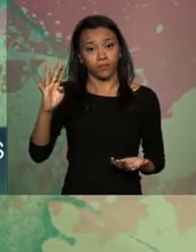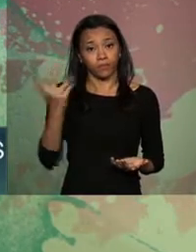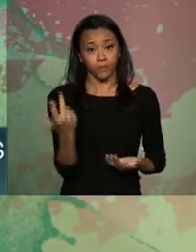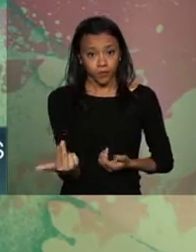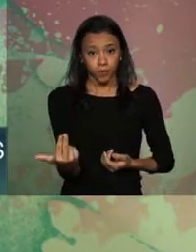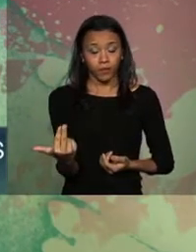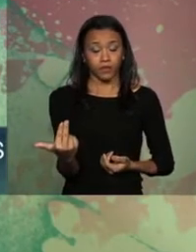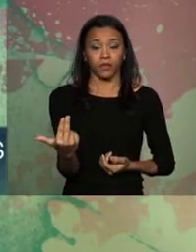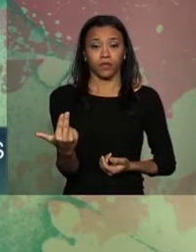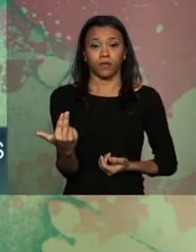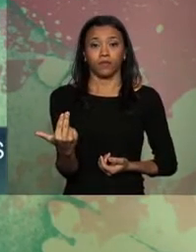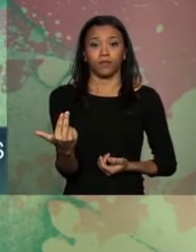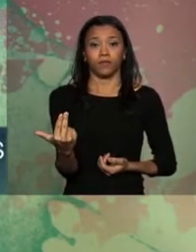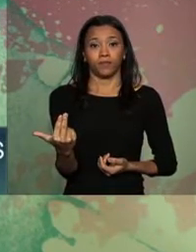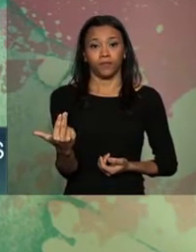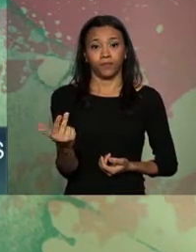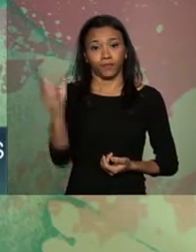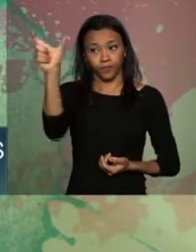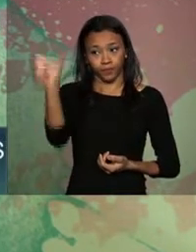querida